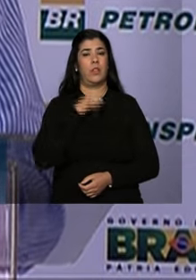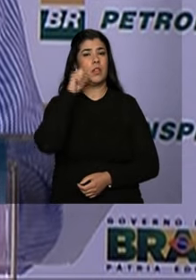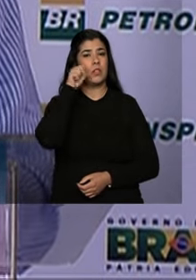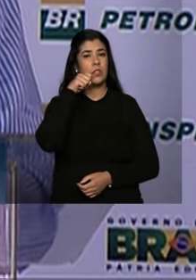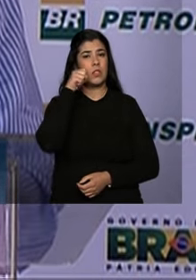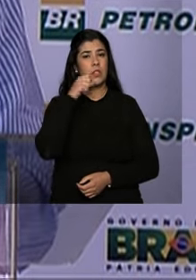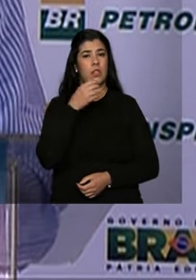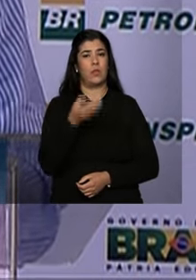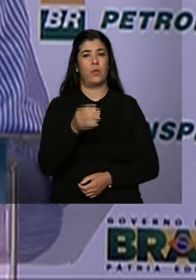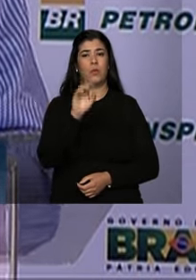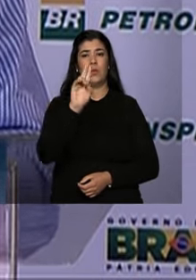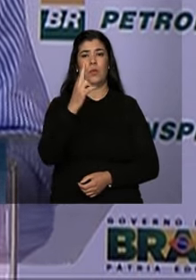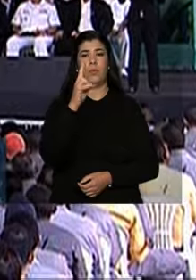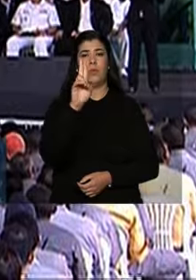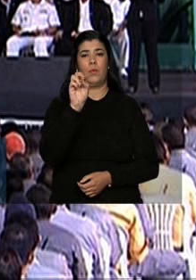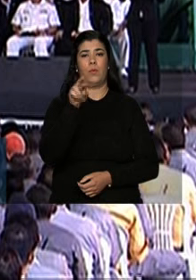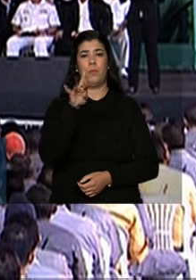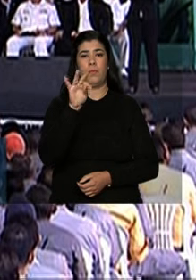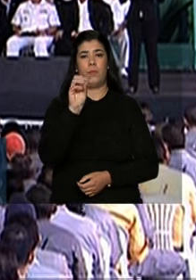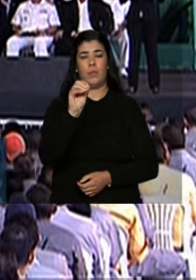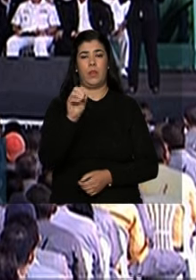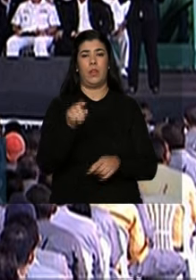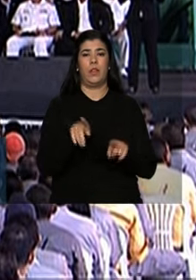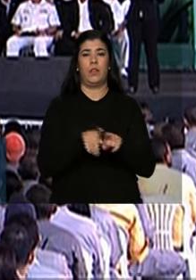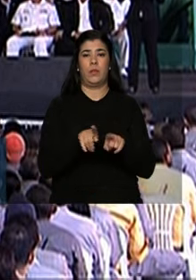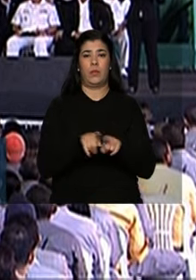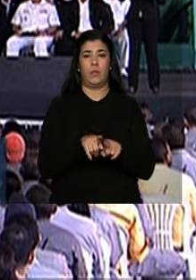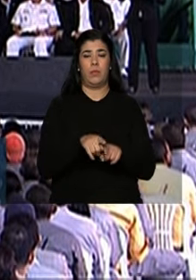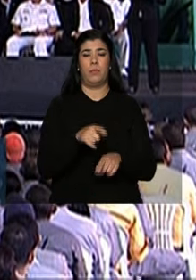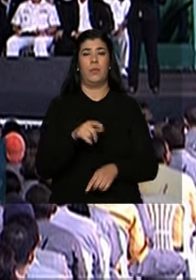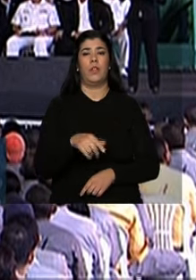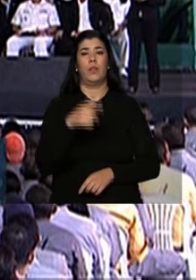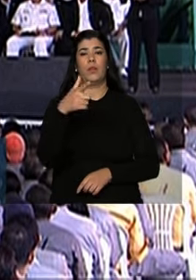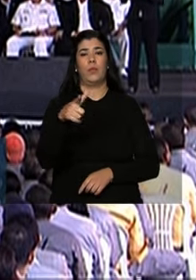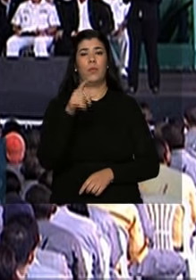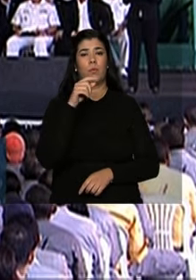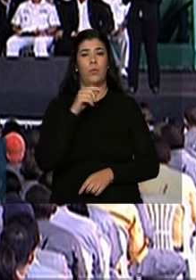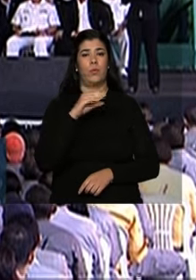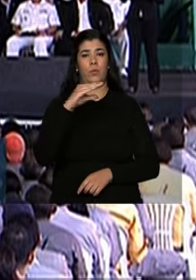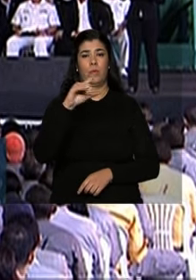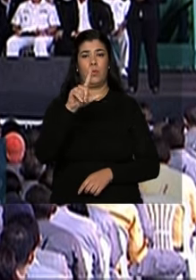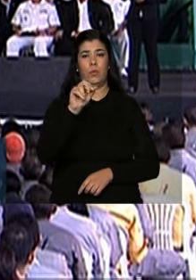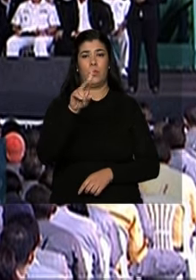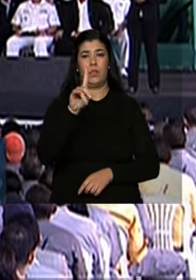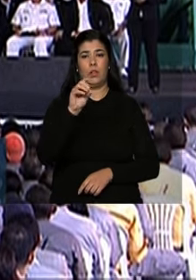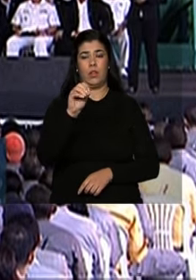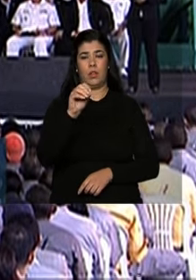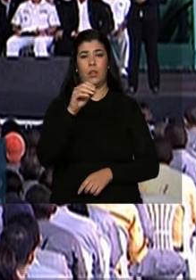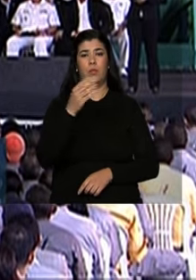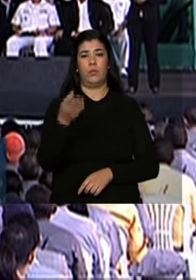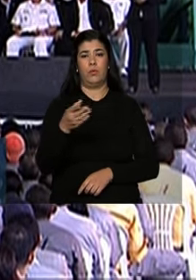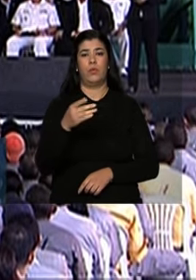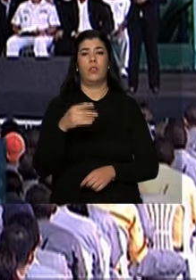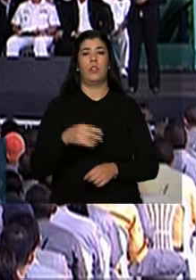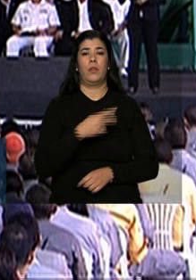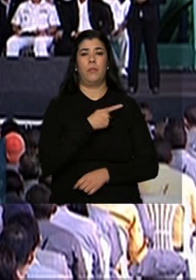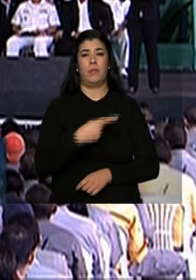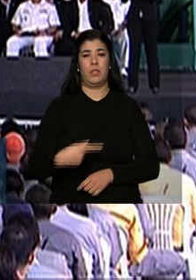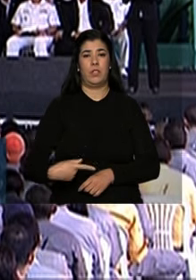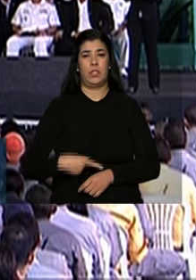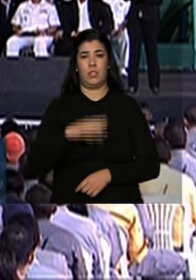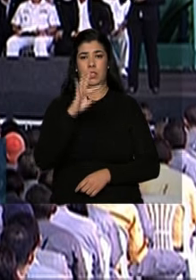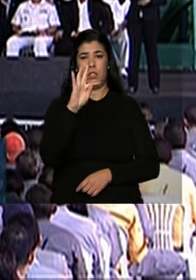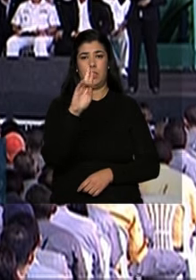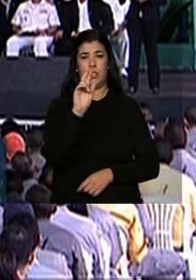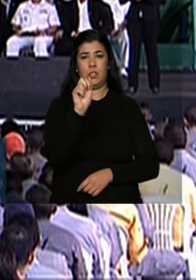Costa, aqui presente. Uma saudação especial ao Cláudio Campos, presidente da Transpetro, que acabou de falar com vocês.